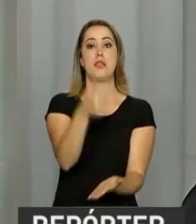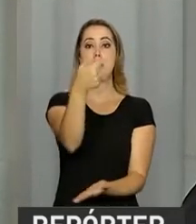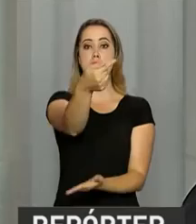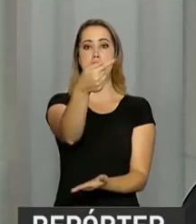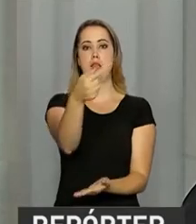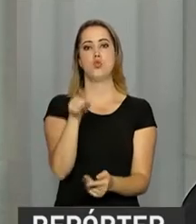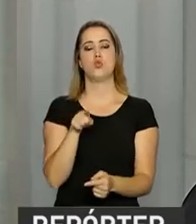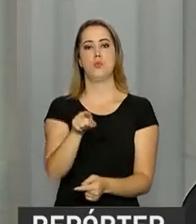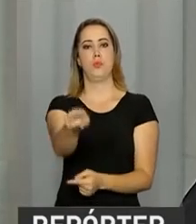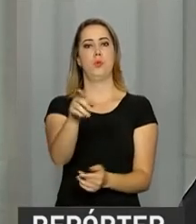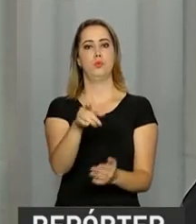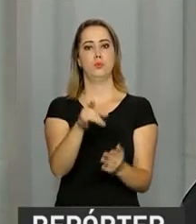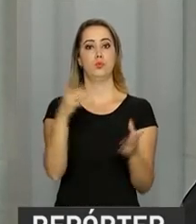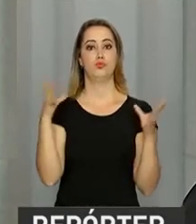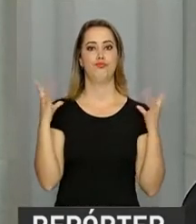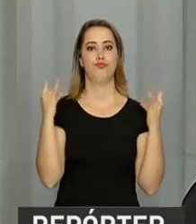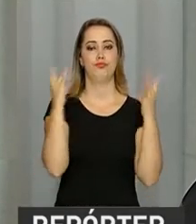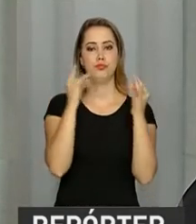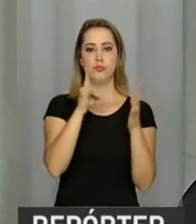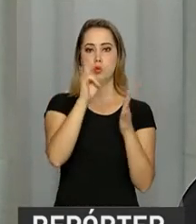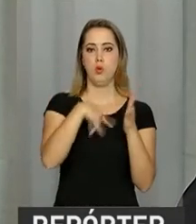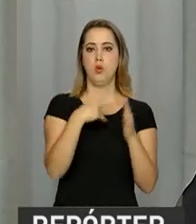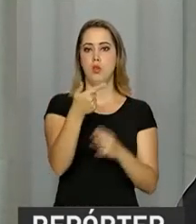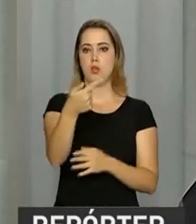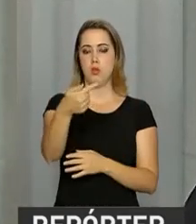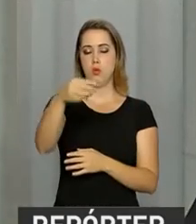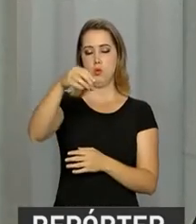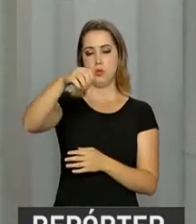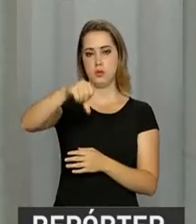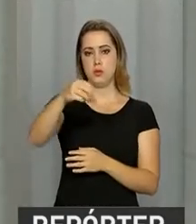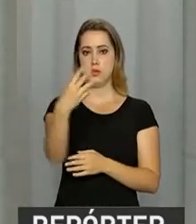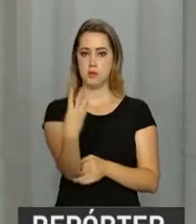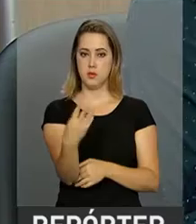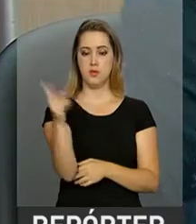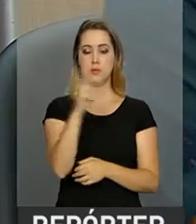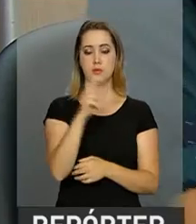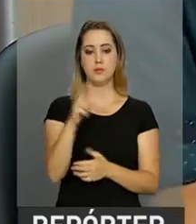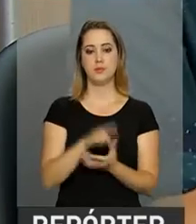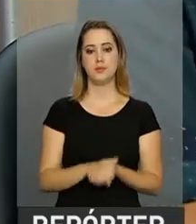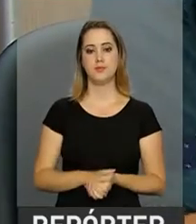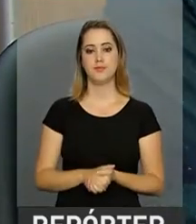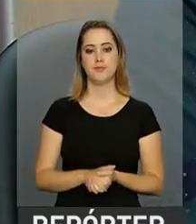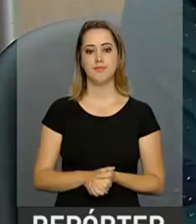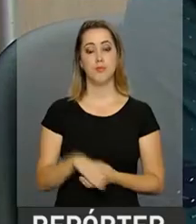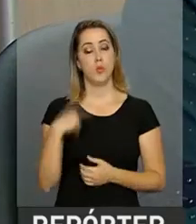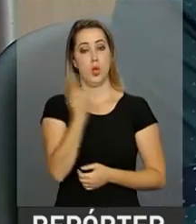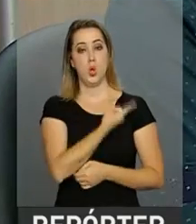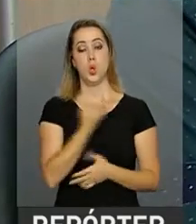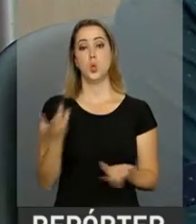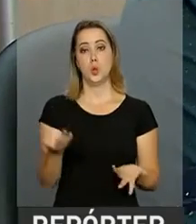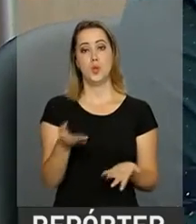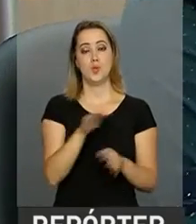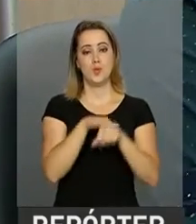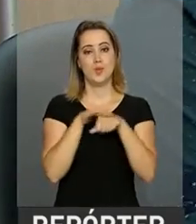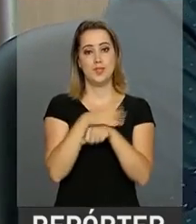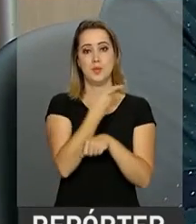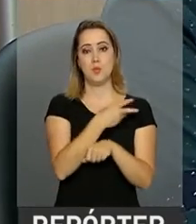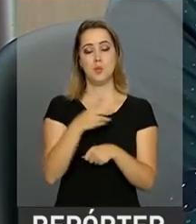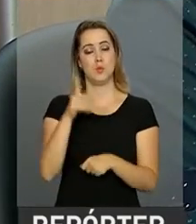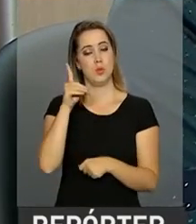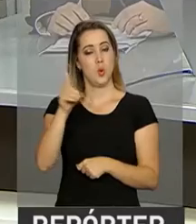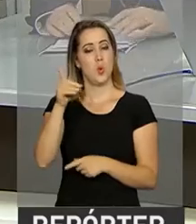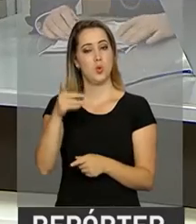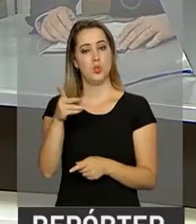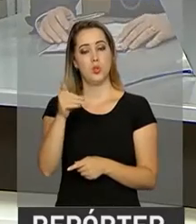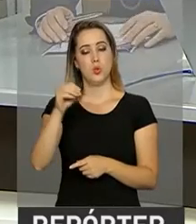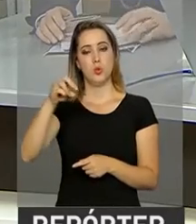na carteira e uma multa de aproximadamente R$ 294. Bom, nós conversamos aqui com o diretor do DENATRAN, Departamento